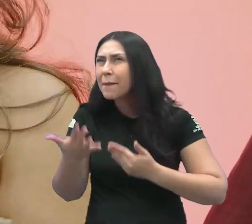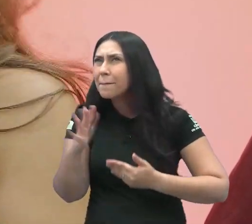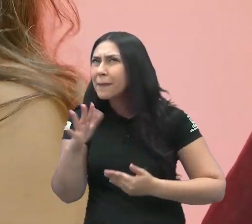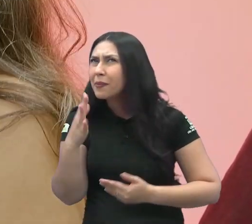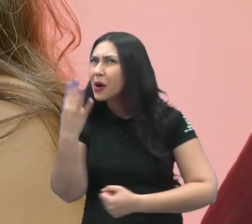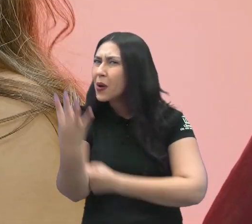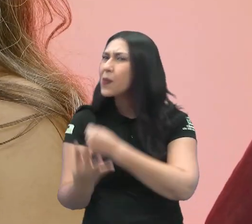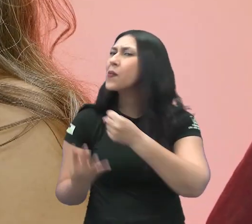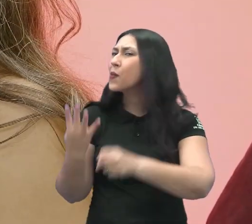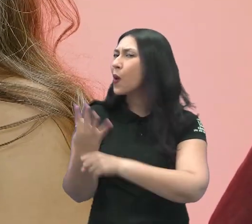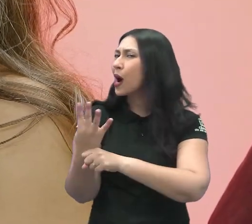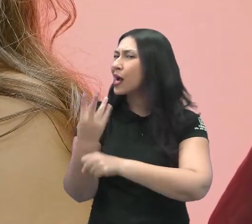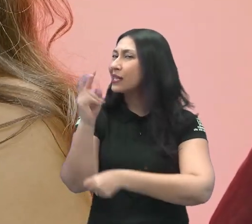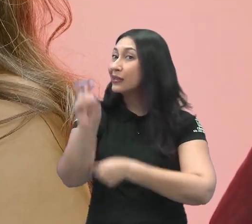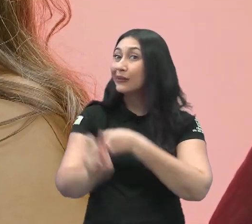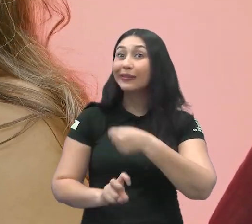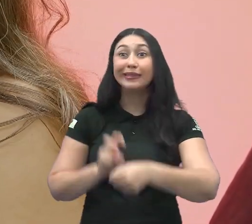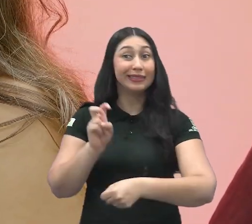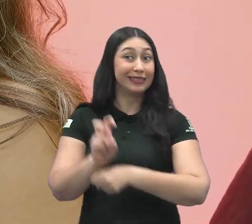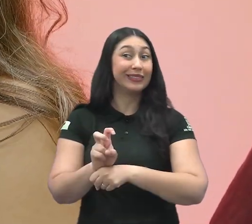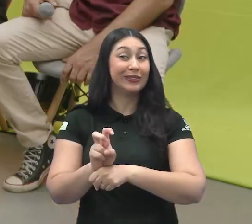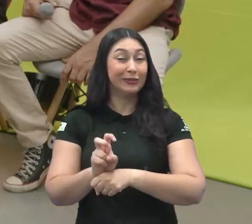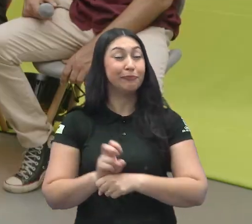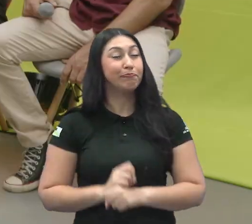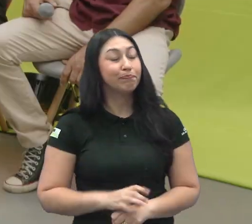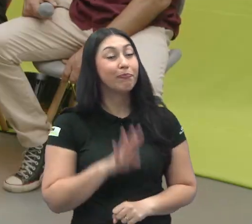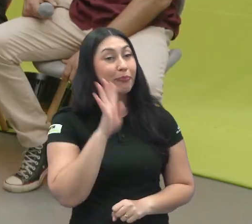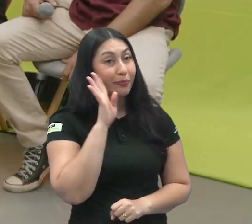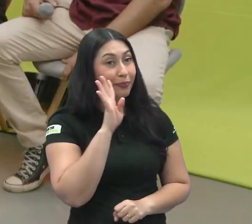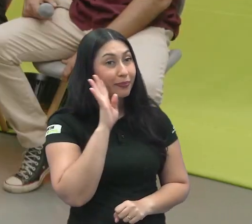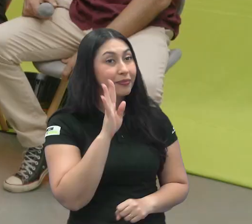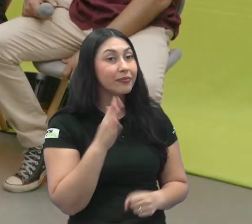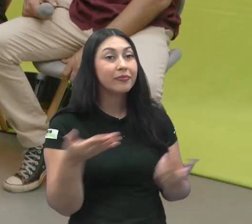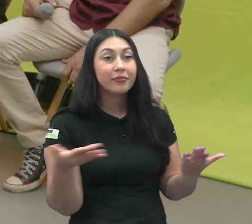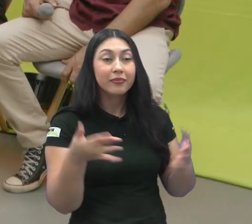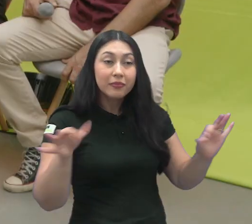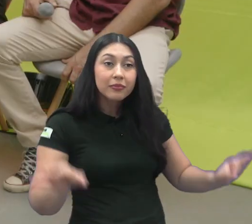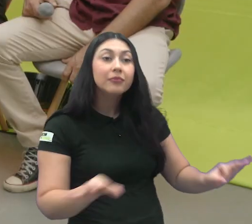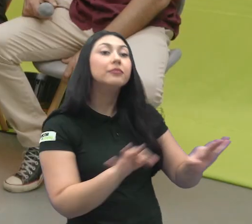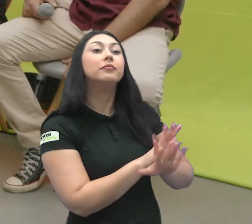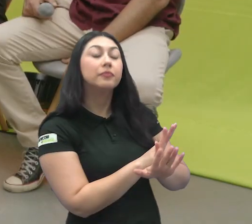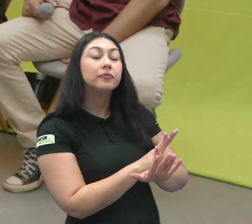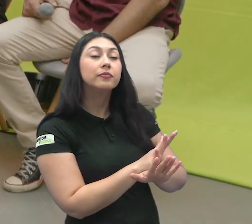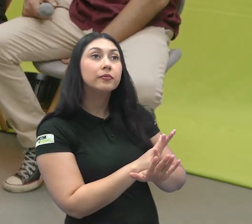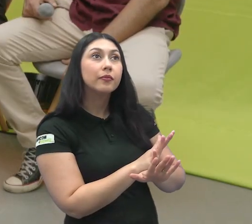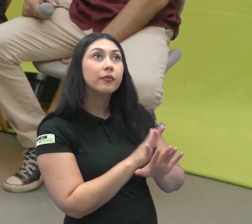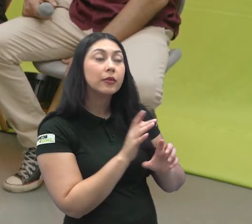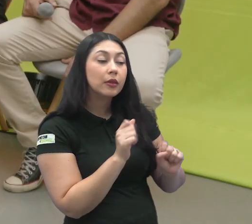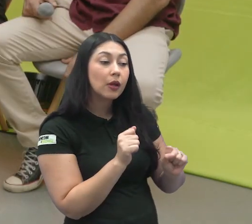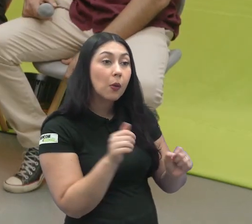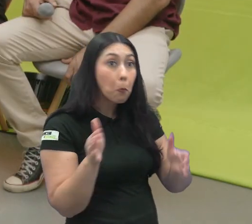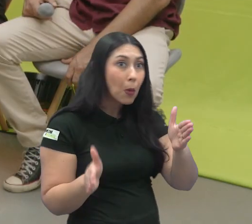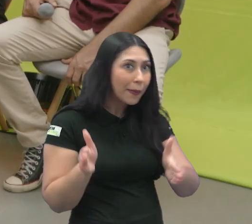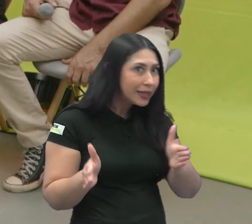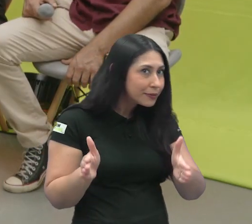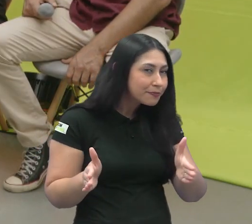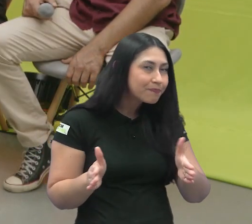4, 5 anos, mais ou menos. Bacana. E só para a gente fechar, antes de a gente ir para o nosso a primeira